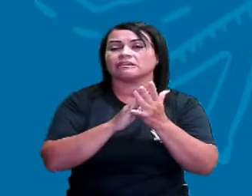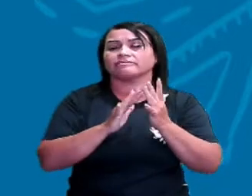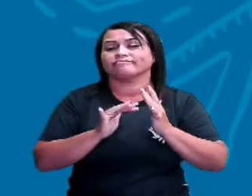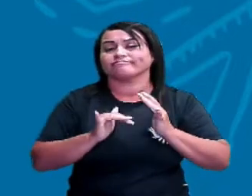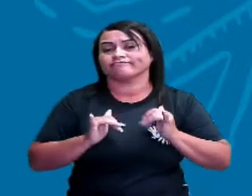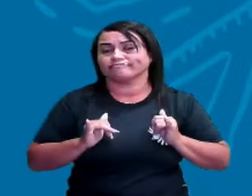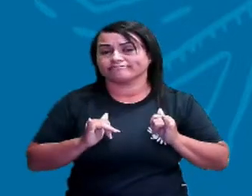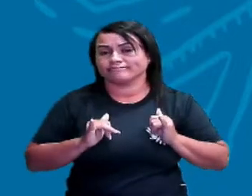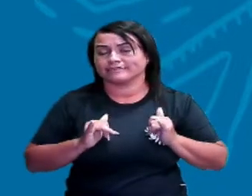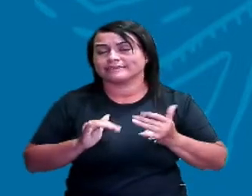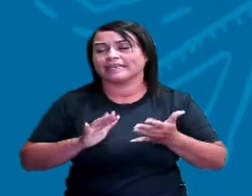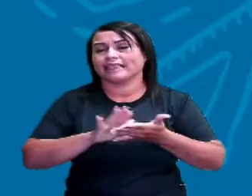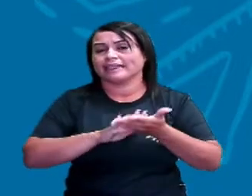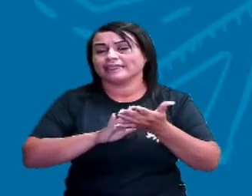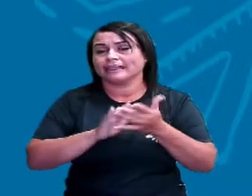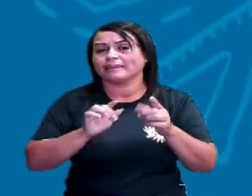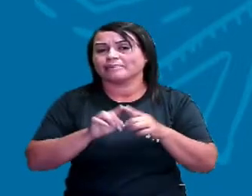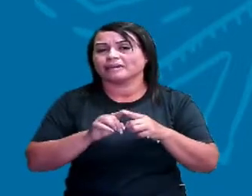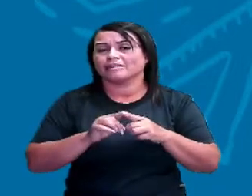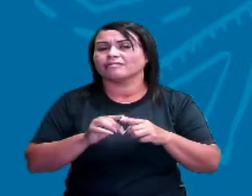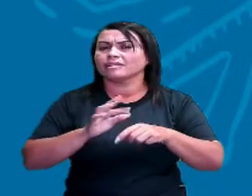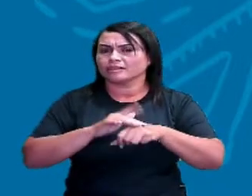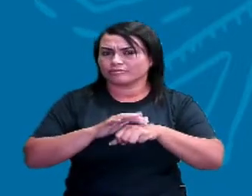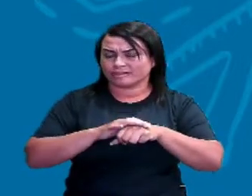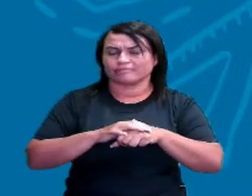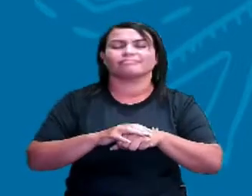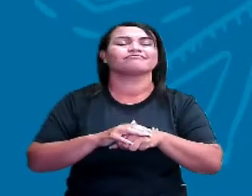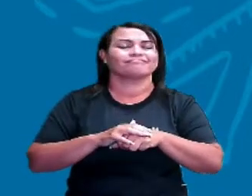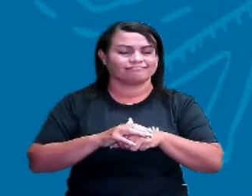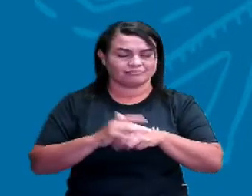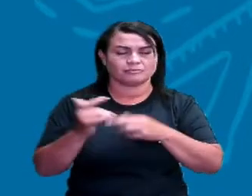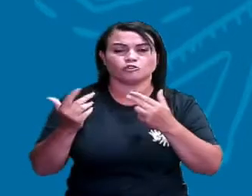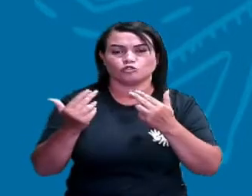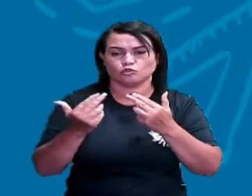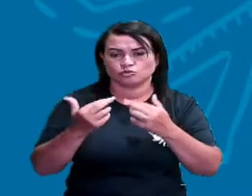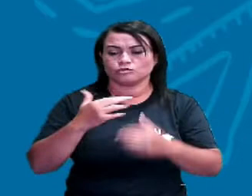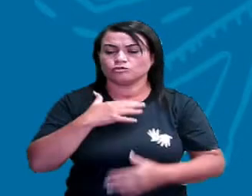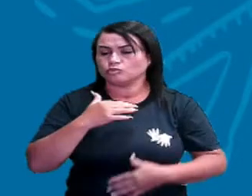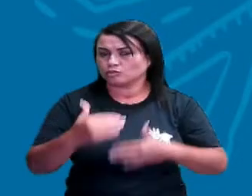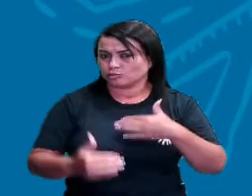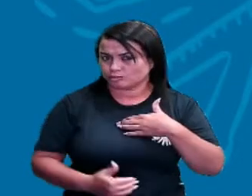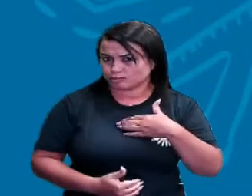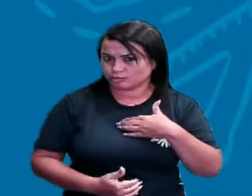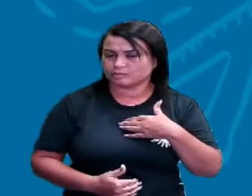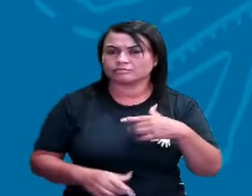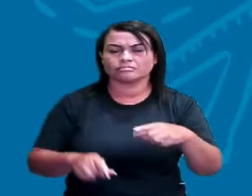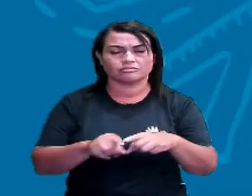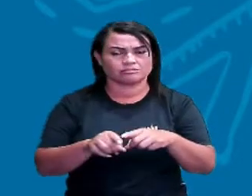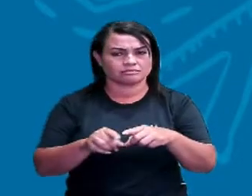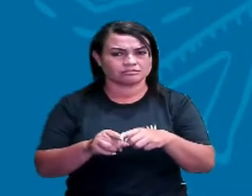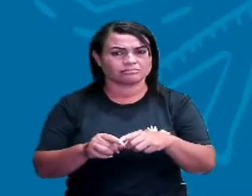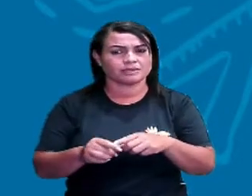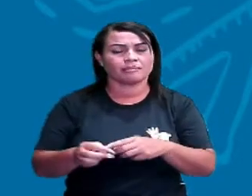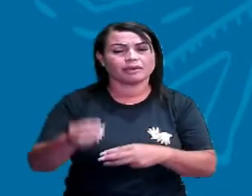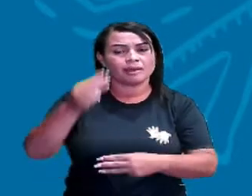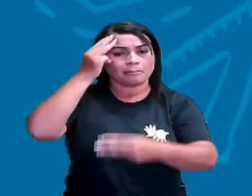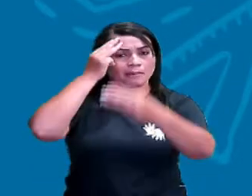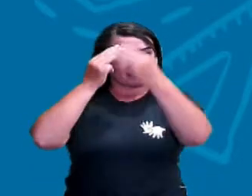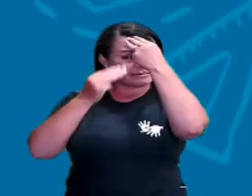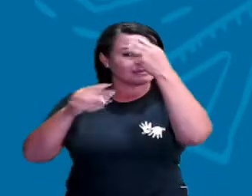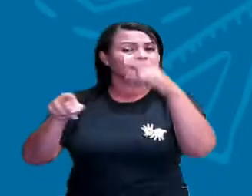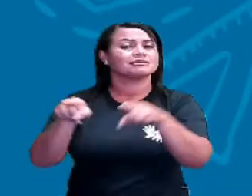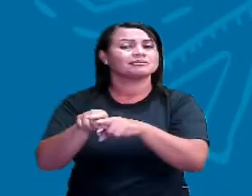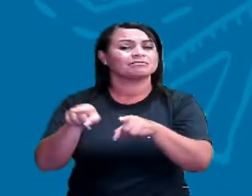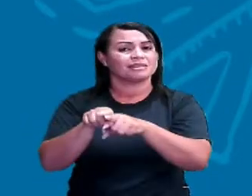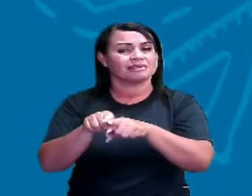fazem nenhum tipo de atividade, elas ficam doentes. Então, o corpo fica doente, então a mente também fica quando a gente não